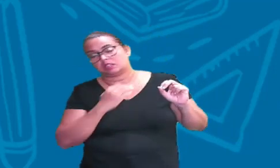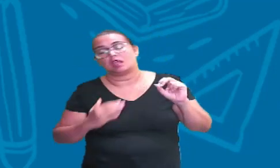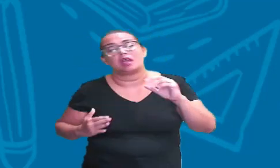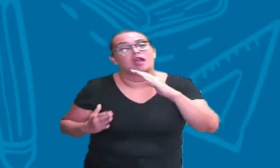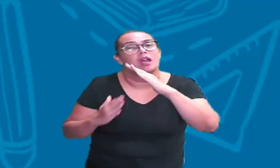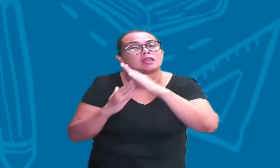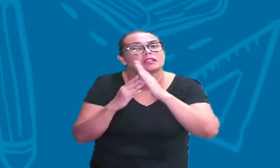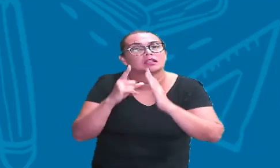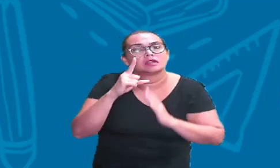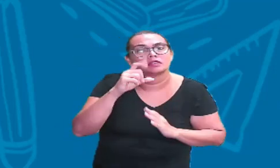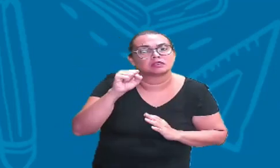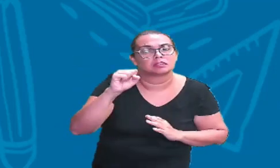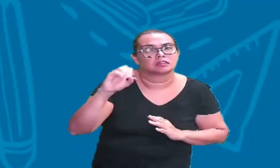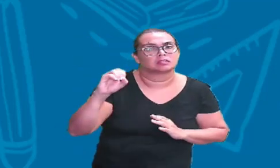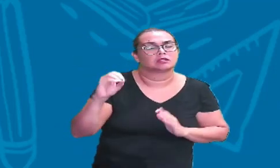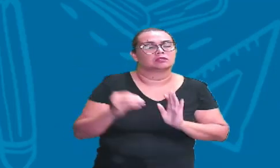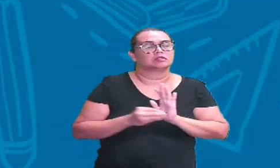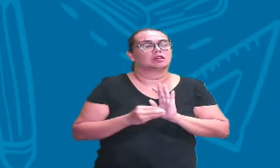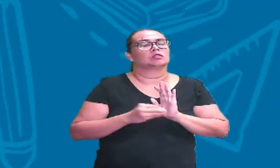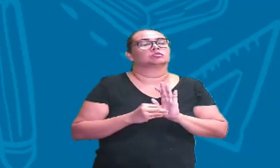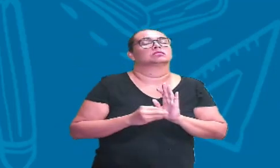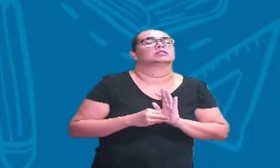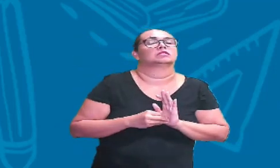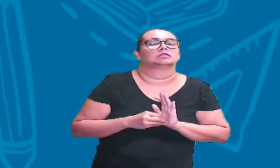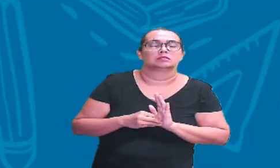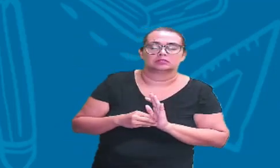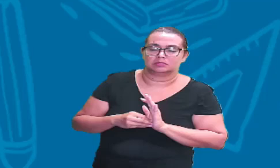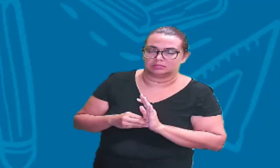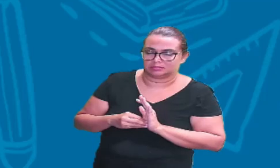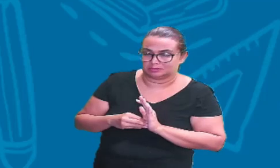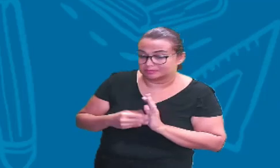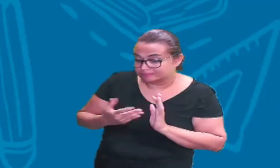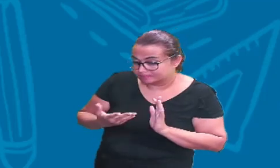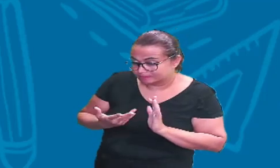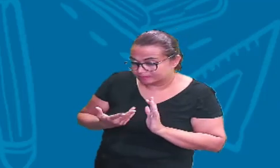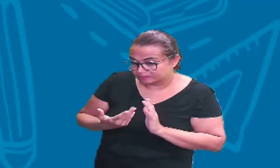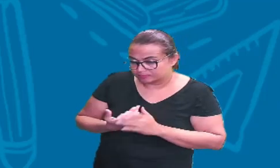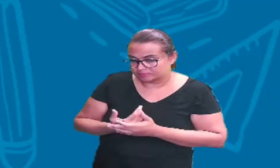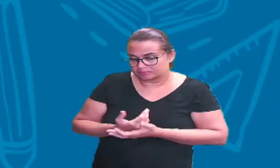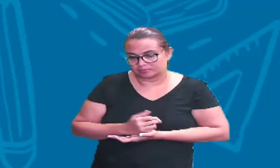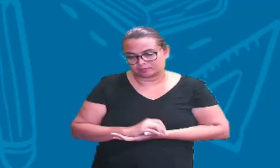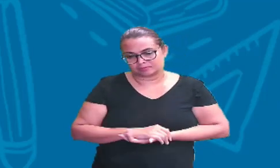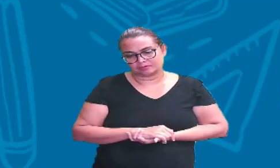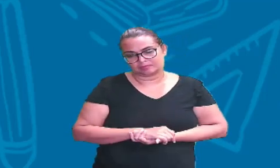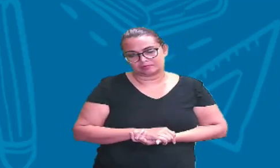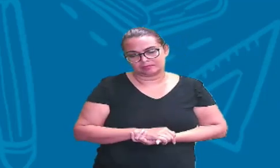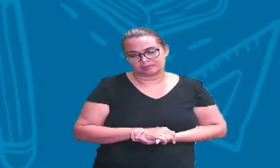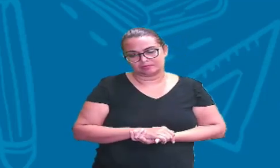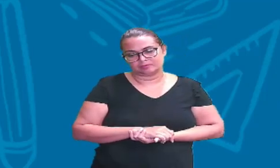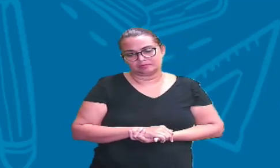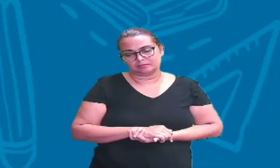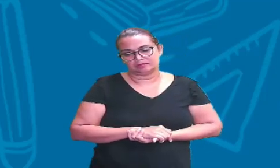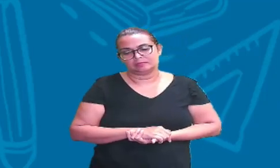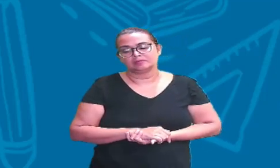em 180. Está faltando quanto? Vou colocar aqui, ó.